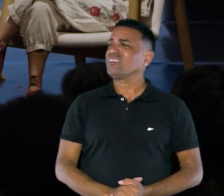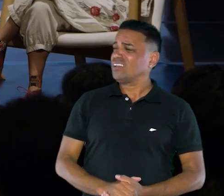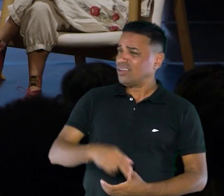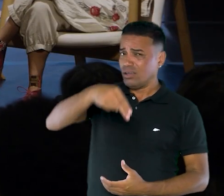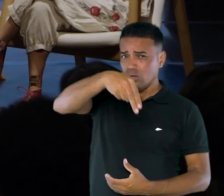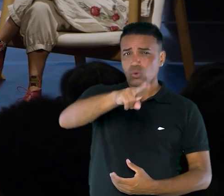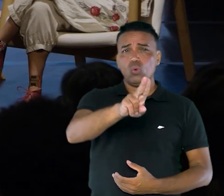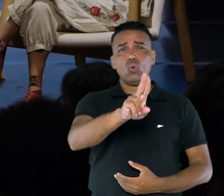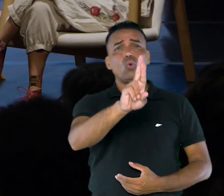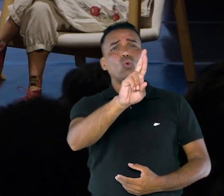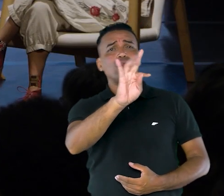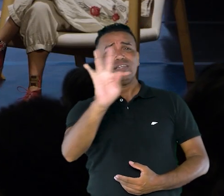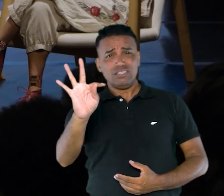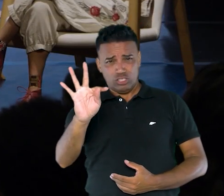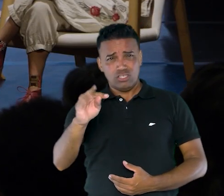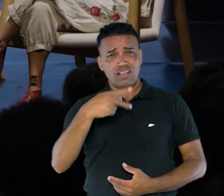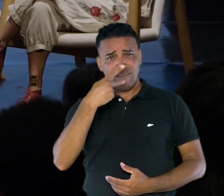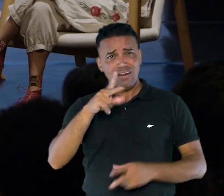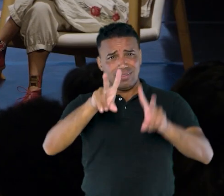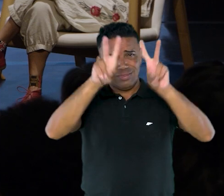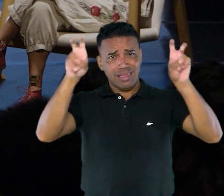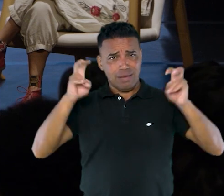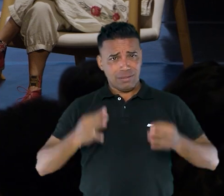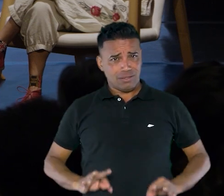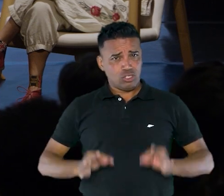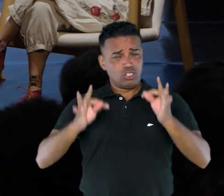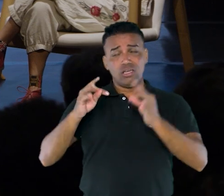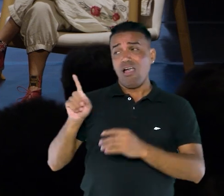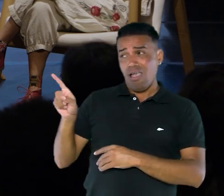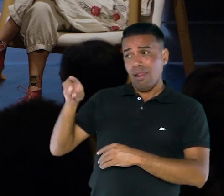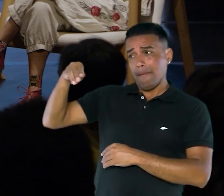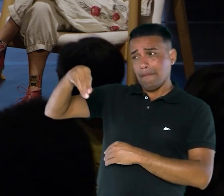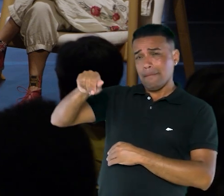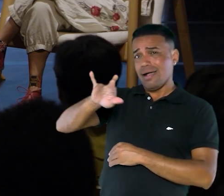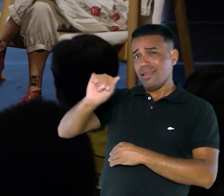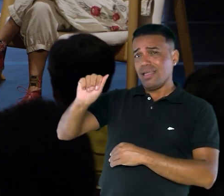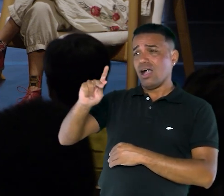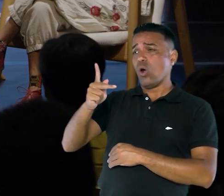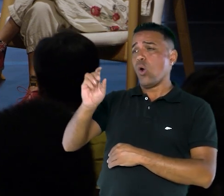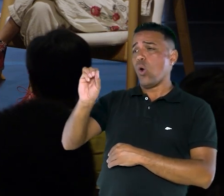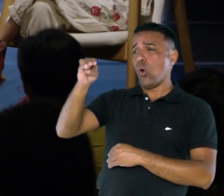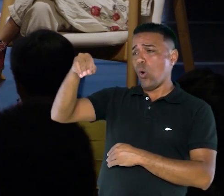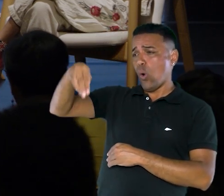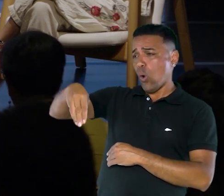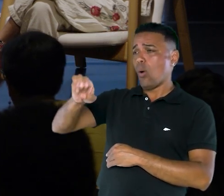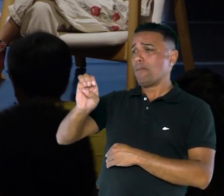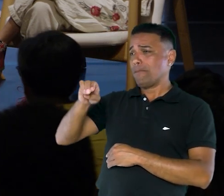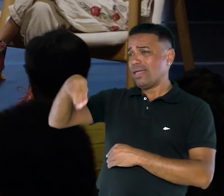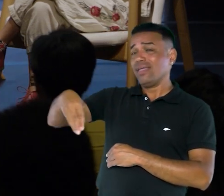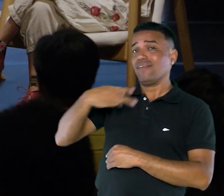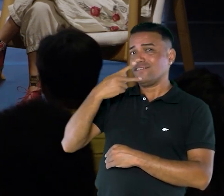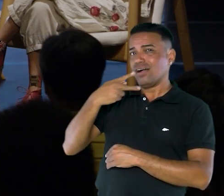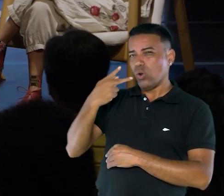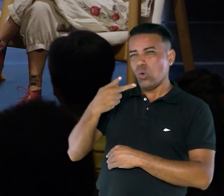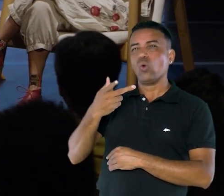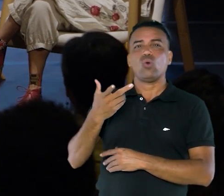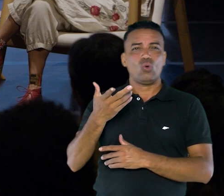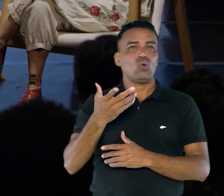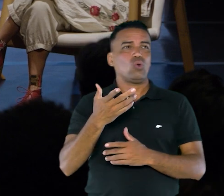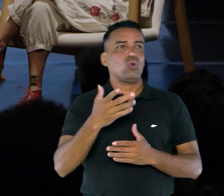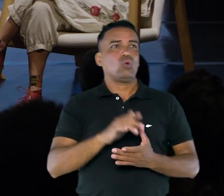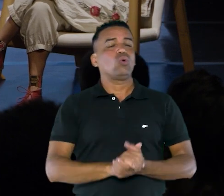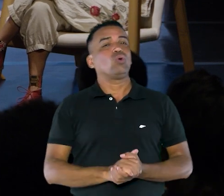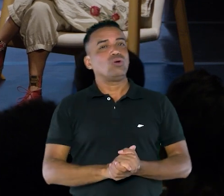Nurit, você quer falar um pouco sobre tecnologia também? Eu acho que a Maria Homem trouxe bastante esse aspecto agora. E a gente tem visto as